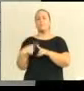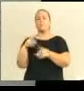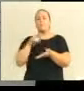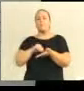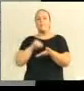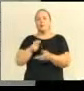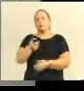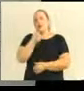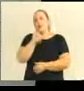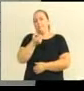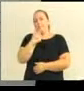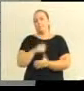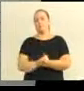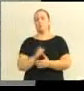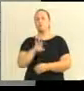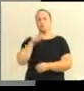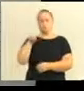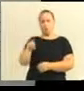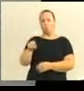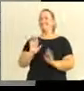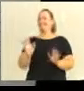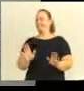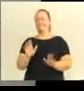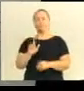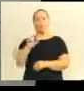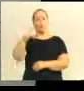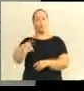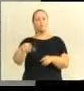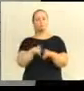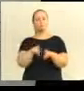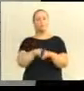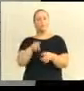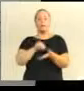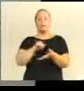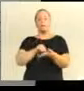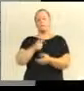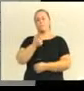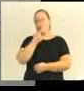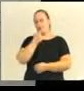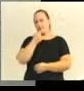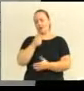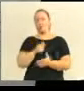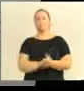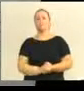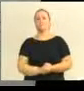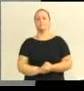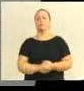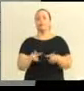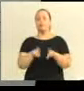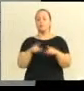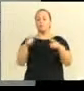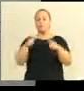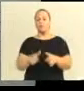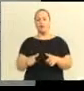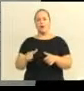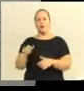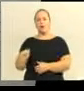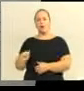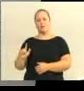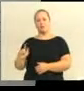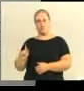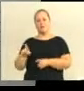e não só lá mas vários outros estamos recebendo reclamações sobre falta de medicamentos bem como em a gestão na policlínica e